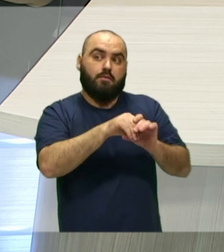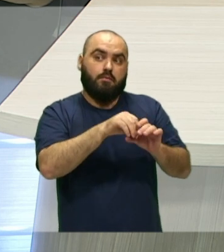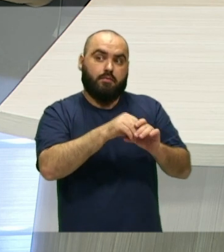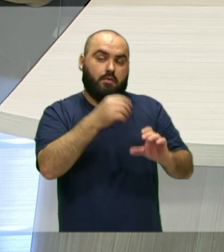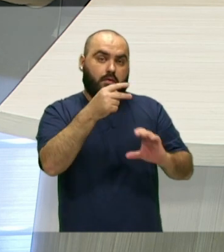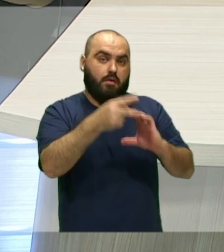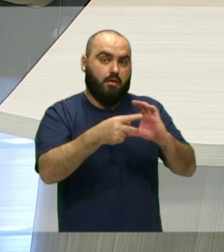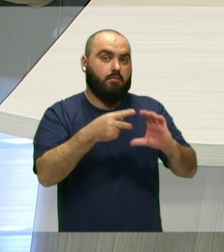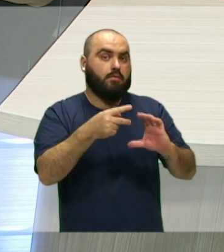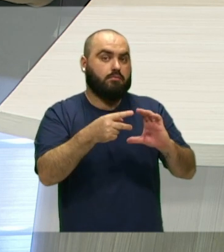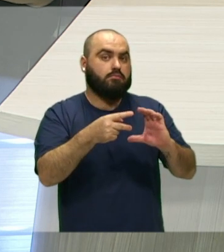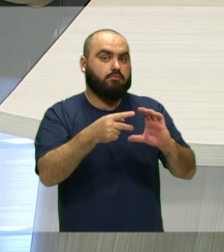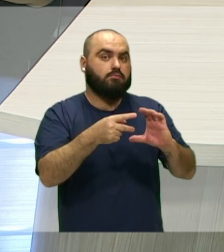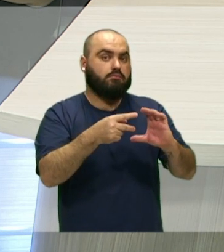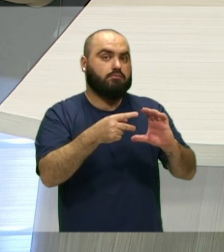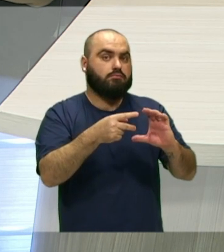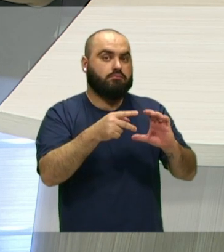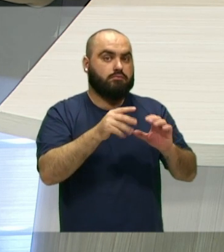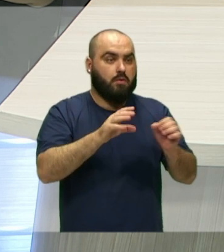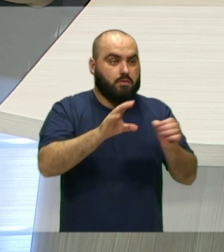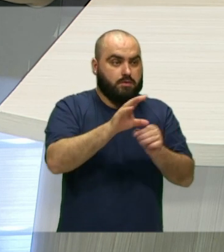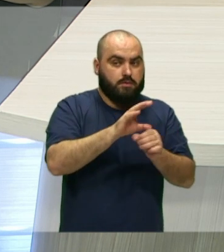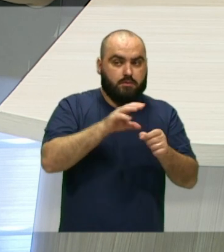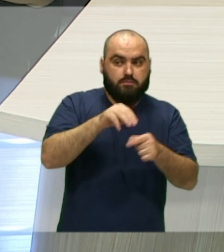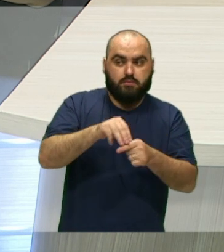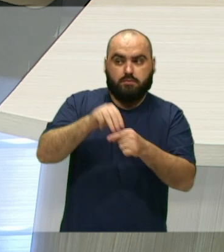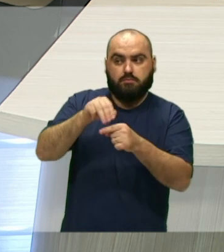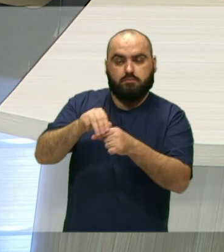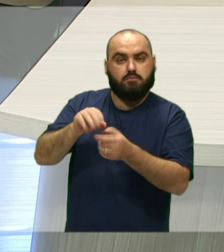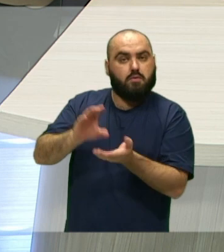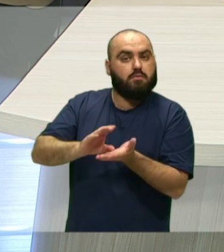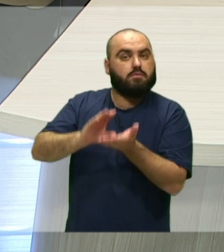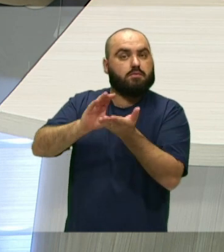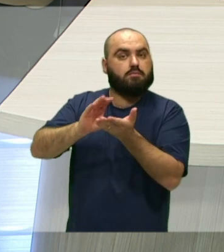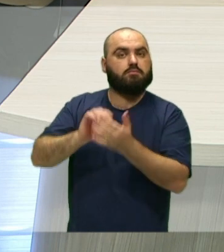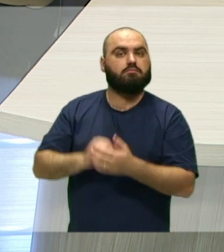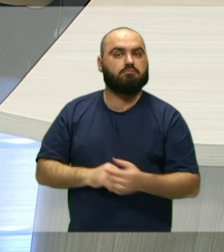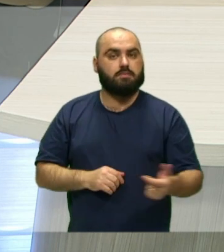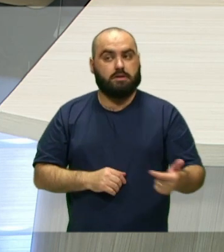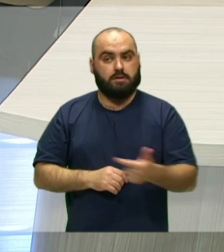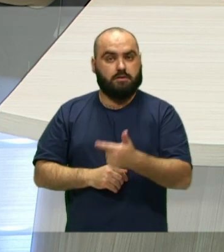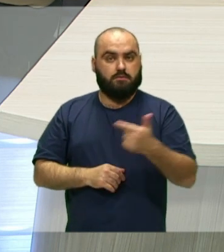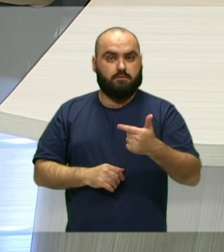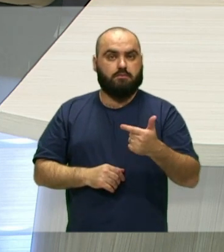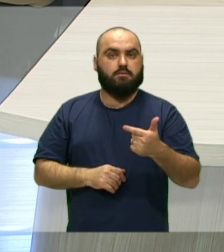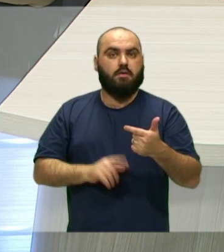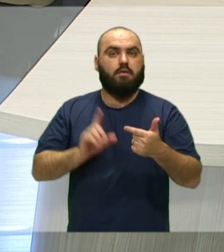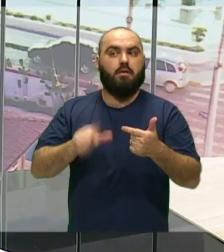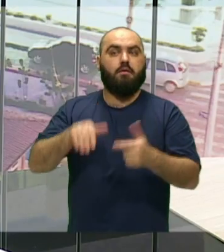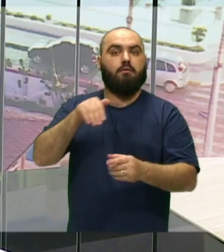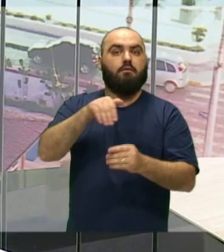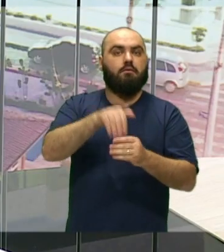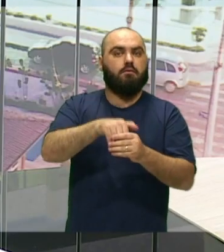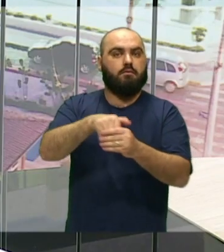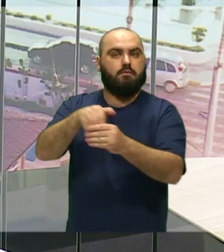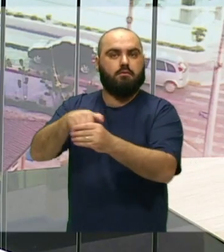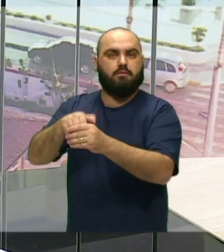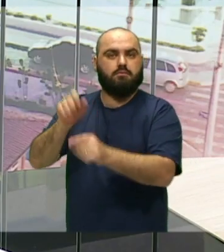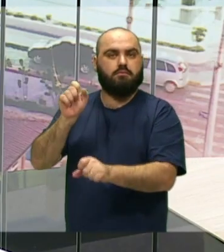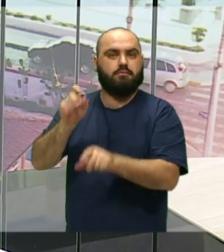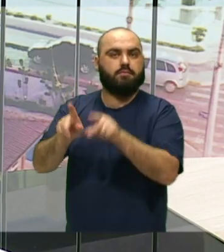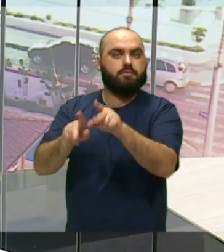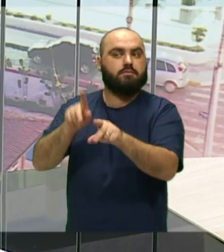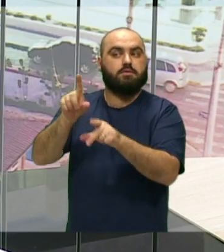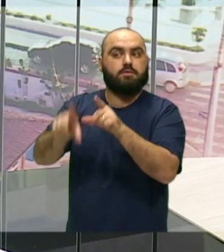representantes de conselhos municipais E aí a segunda etapa foi de voto popular para